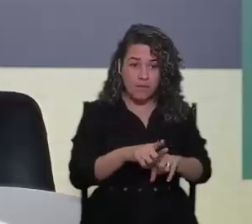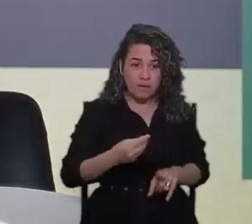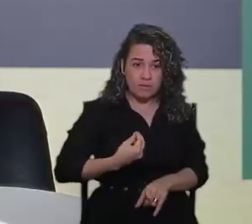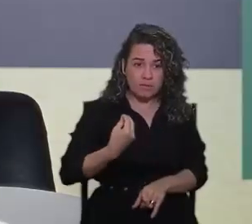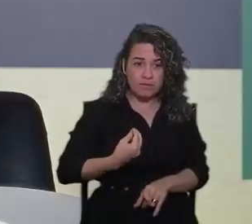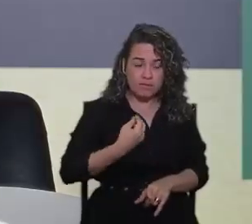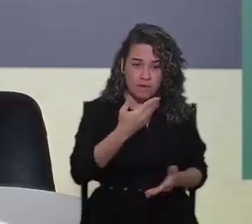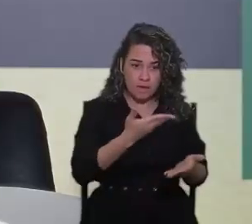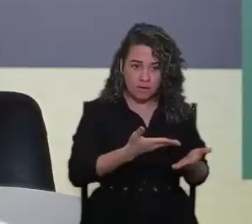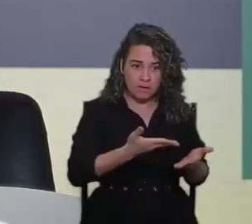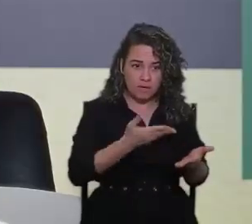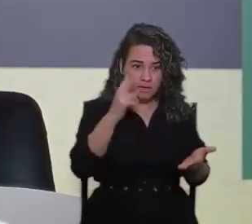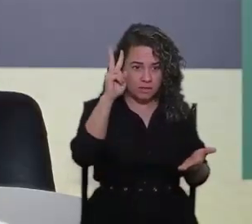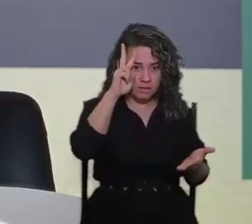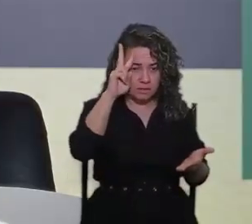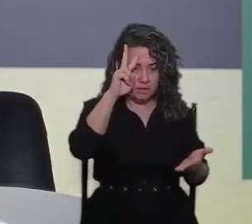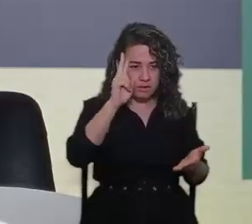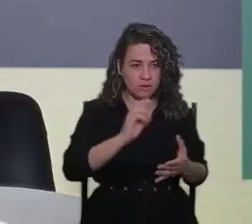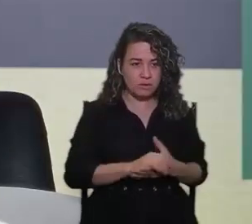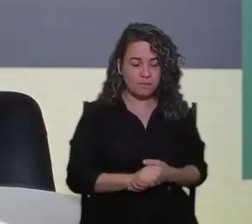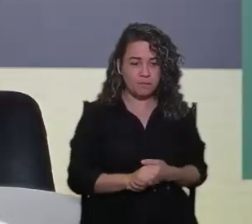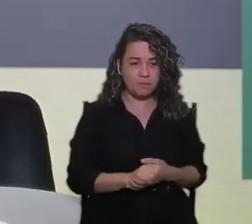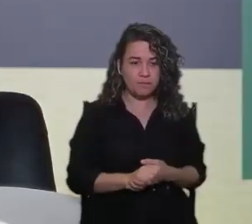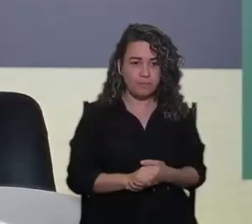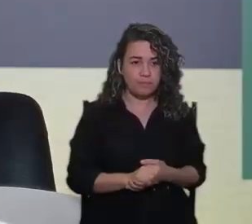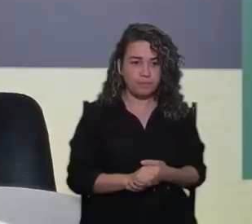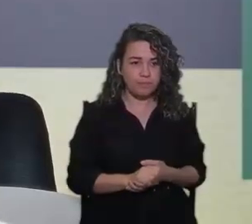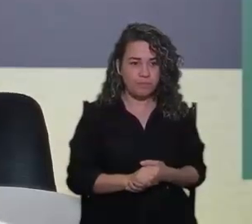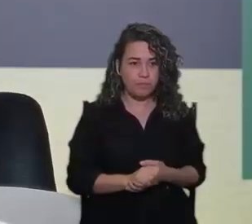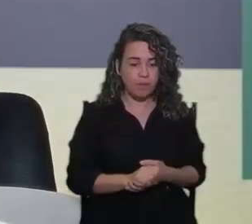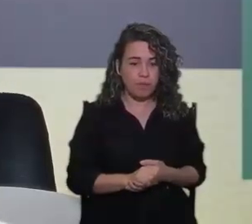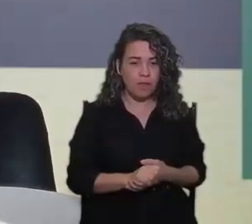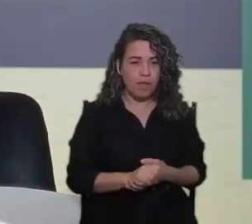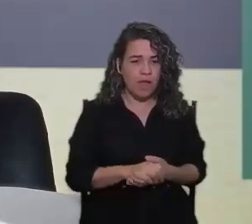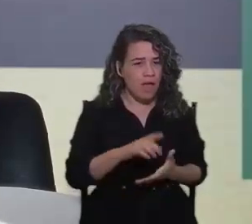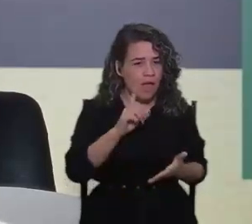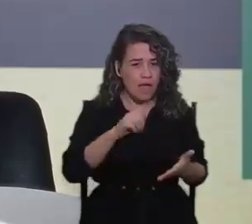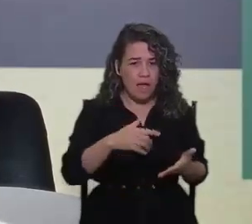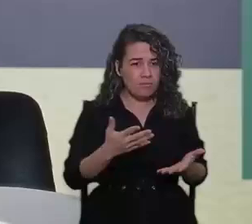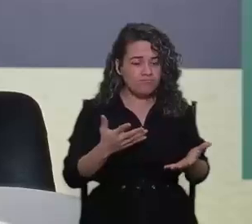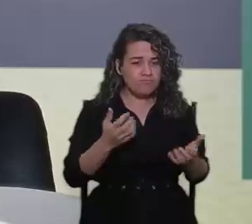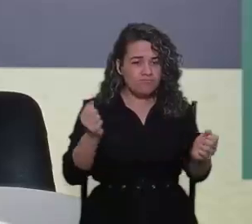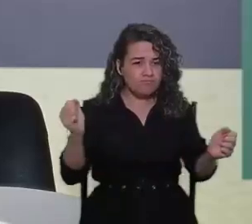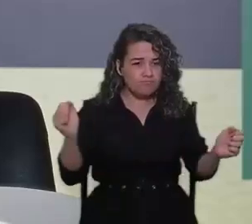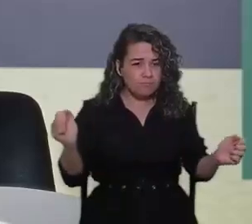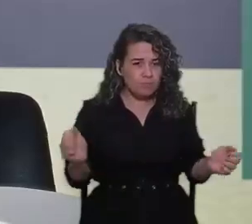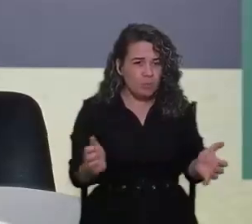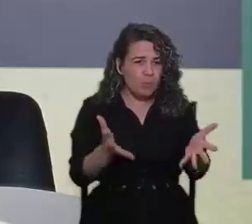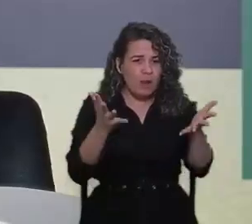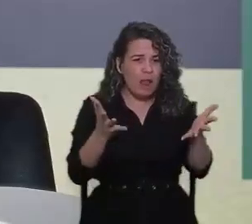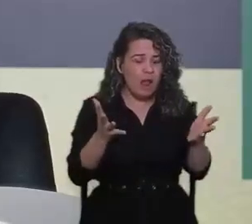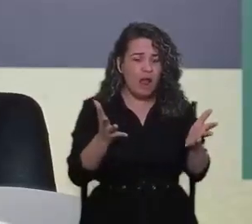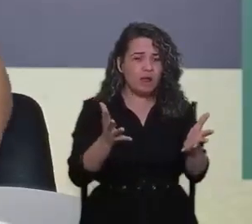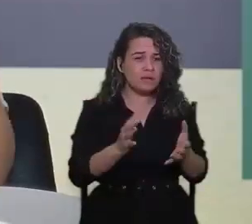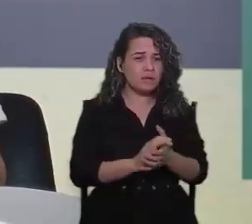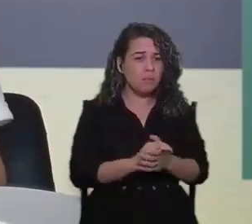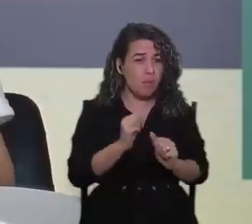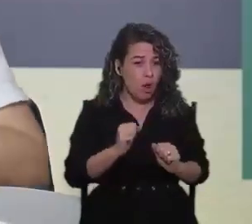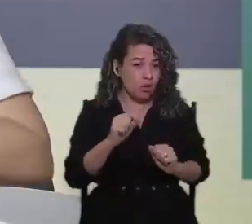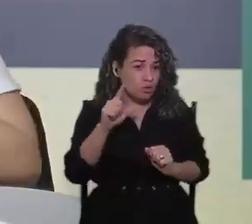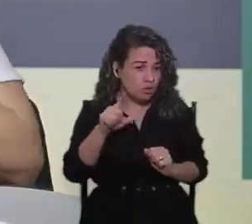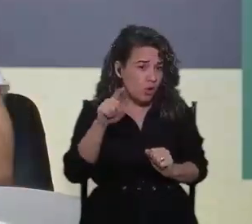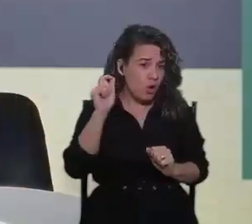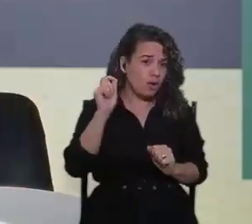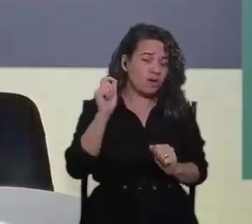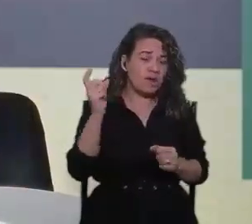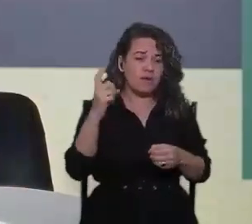essa história. Então, isso, esse milagre, né, de poder escolher, de poder voltar para